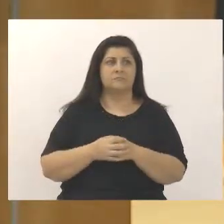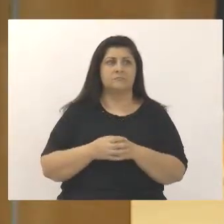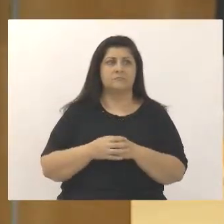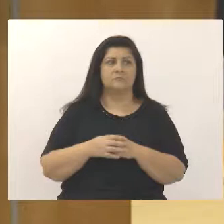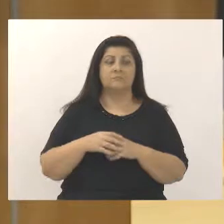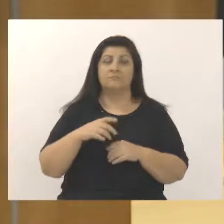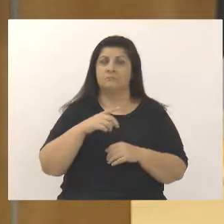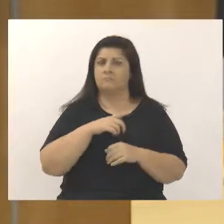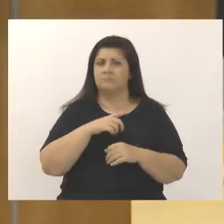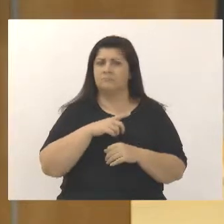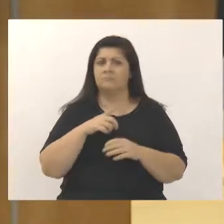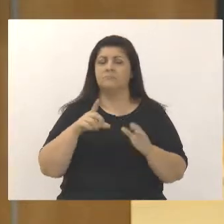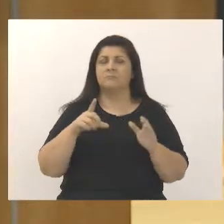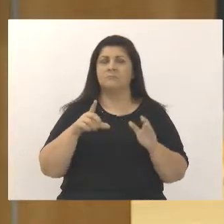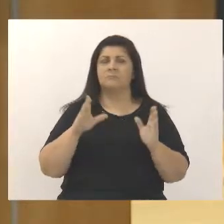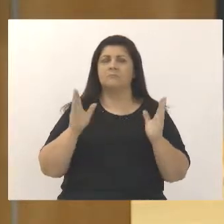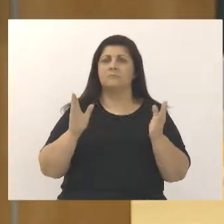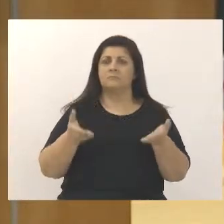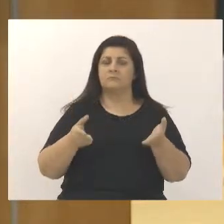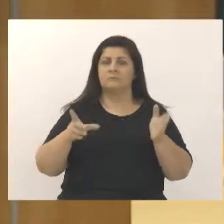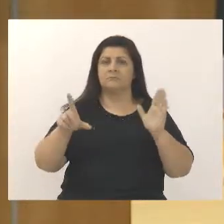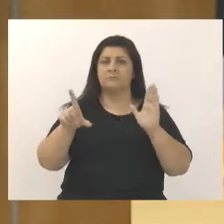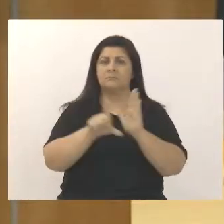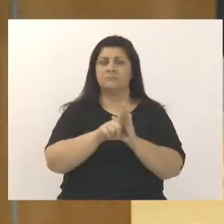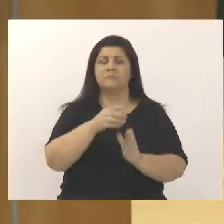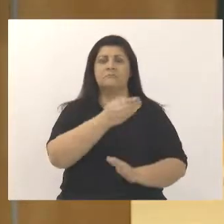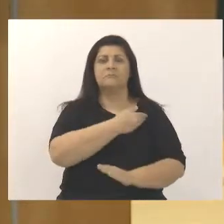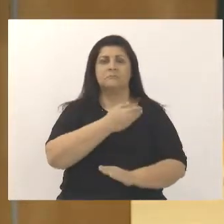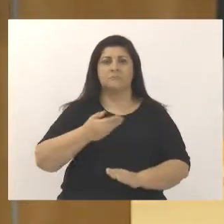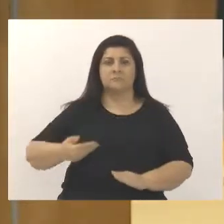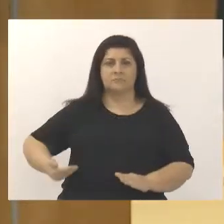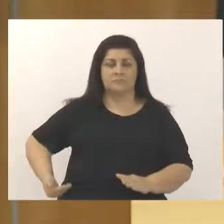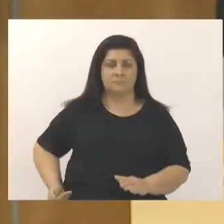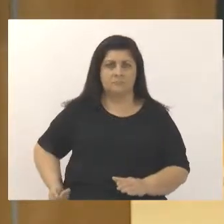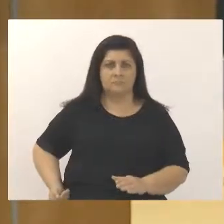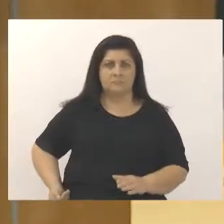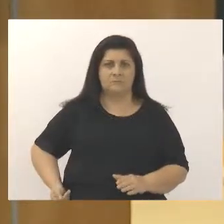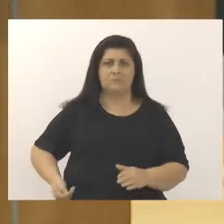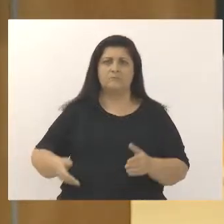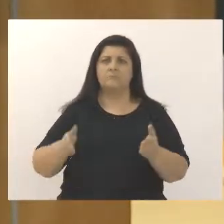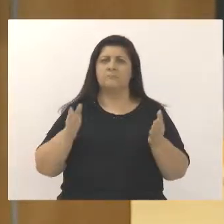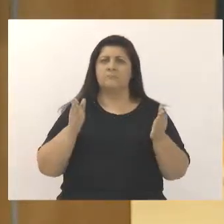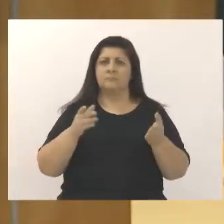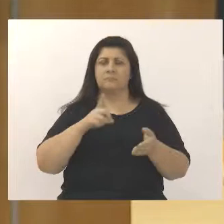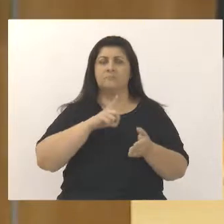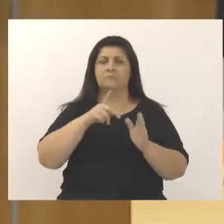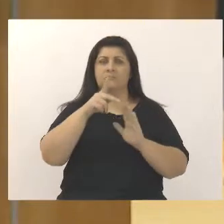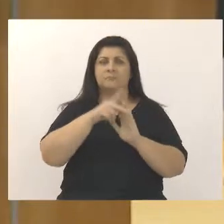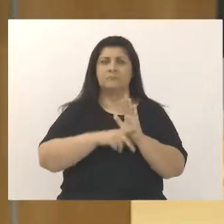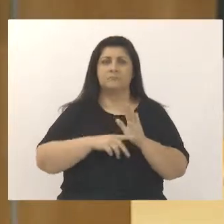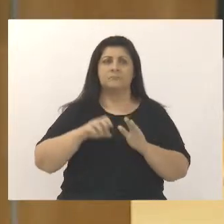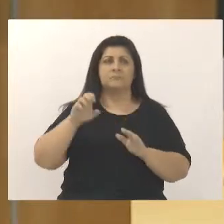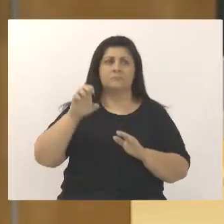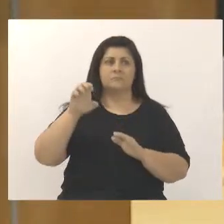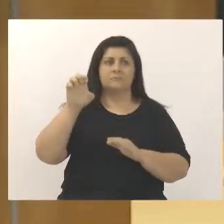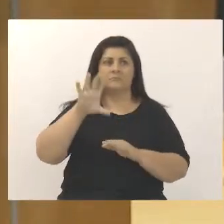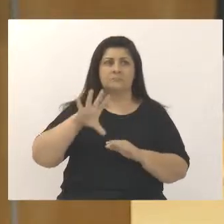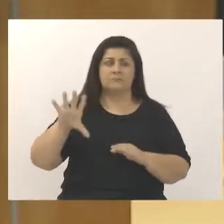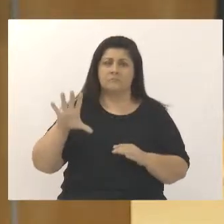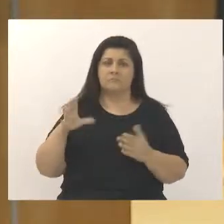legislação estadual, federal, que já determina o que está sendo discutido aqui, e fico bem à vontade, porque sou